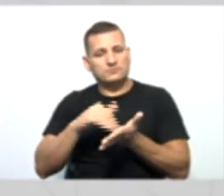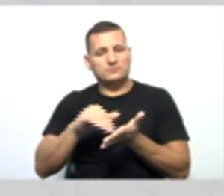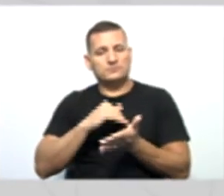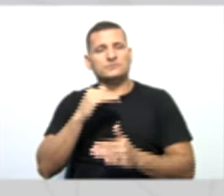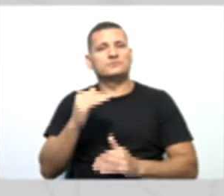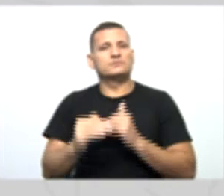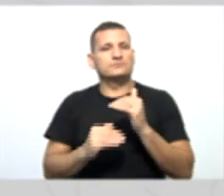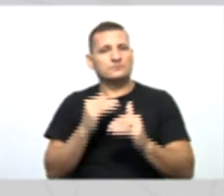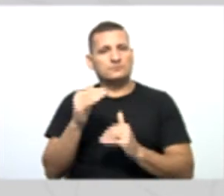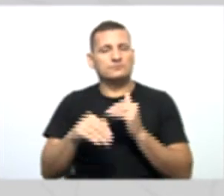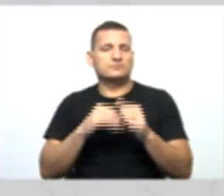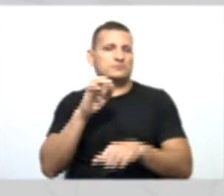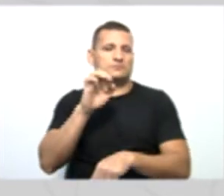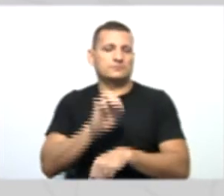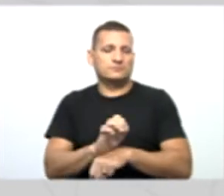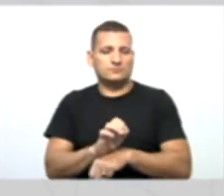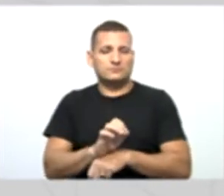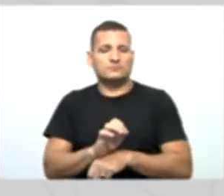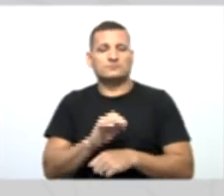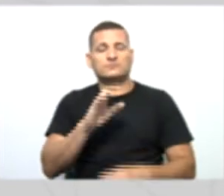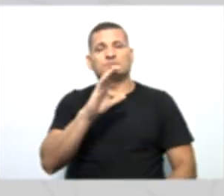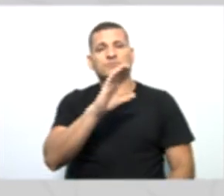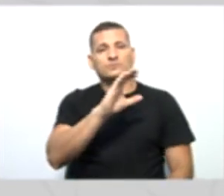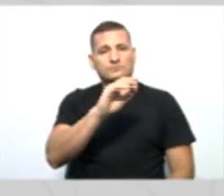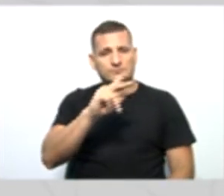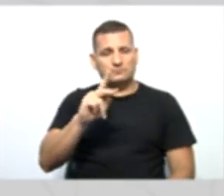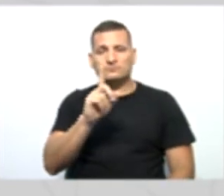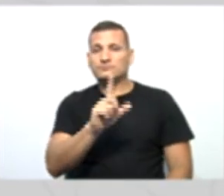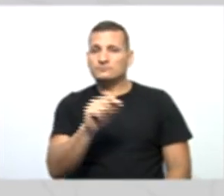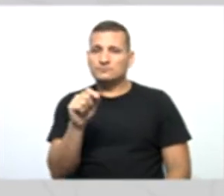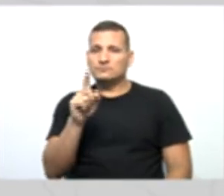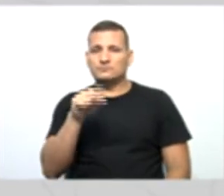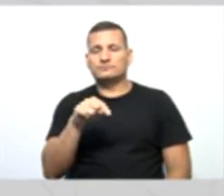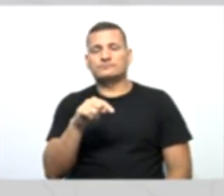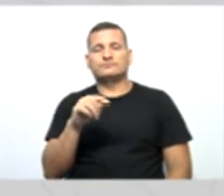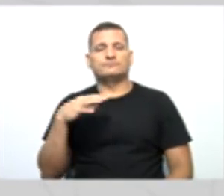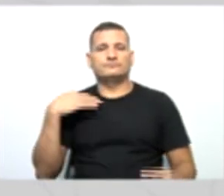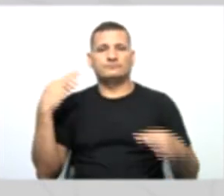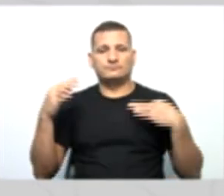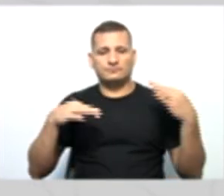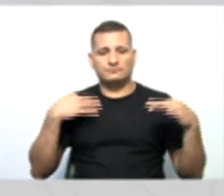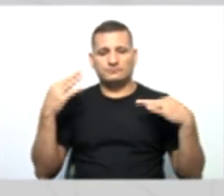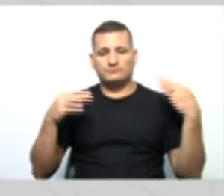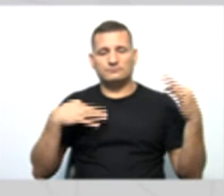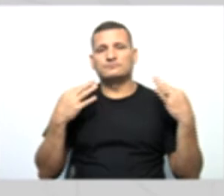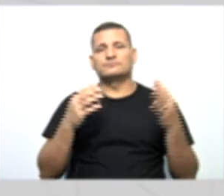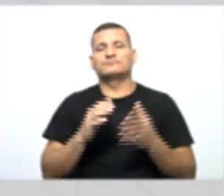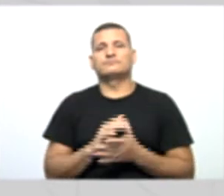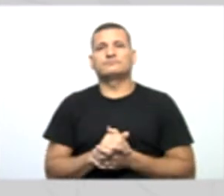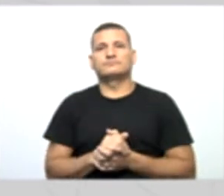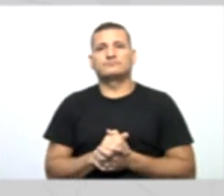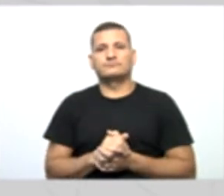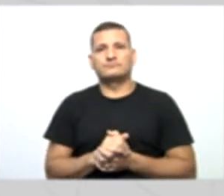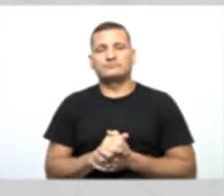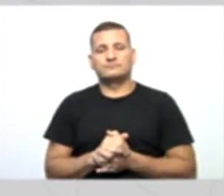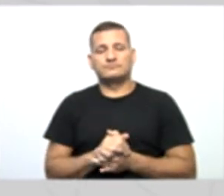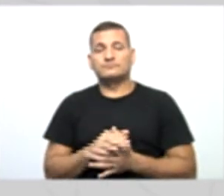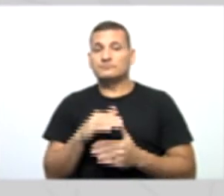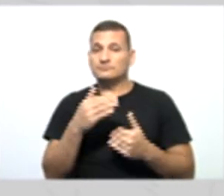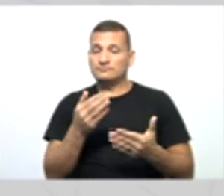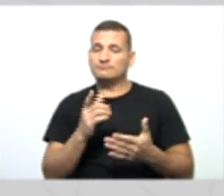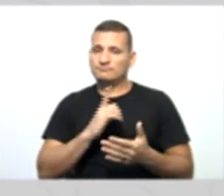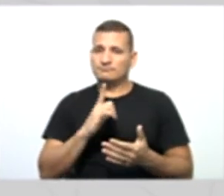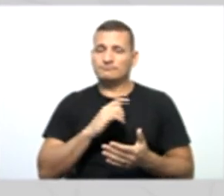do Estado, e a cooperativa que a gente escolheu é a cooperativa de turismo. Então, assim,